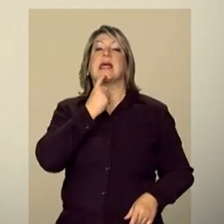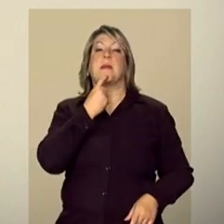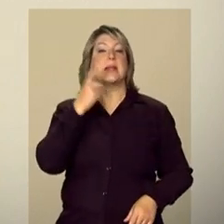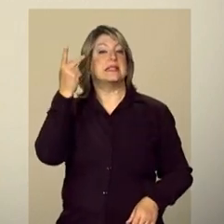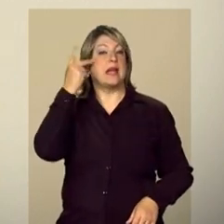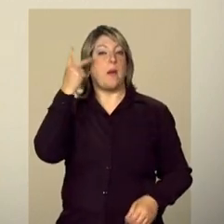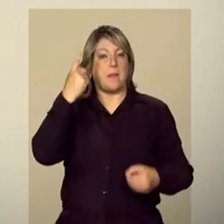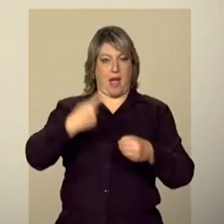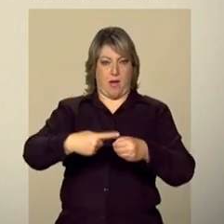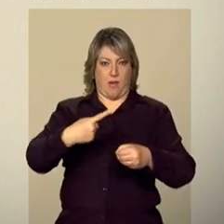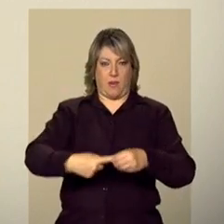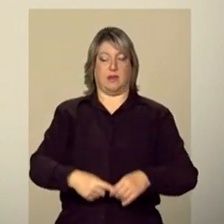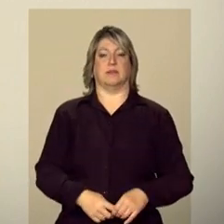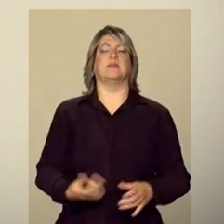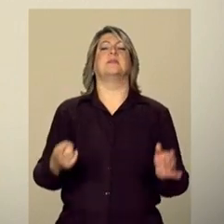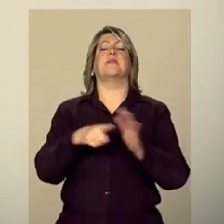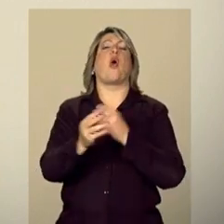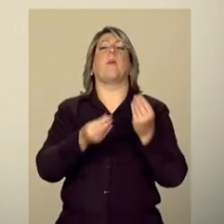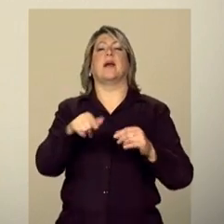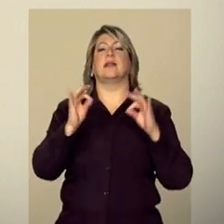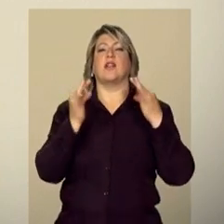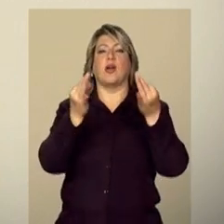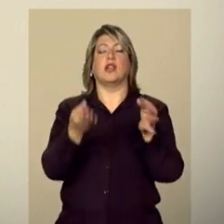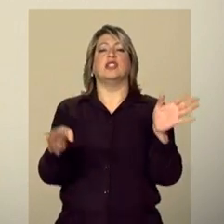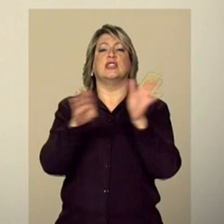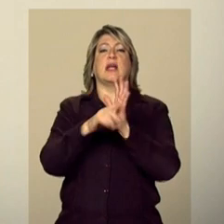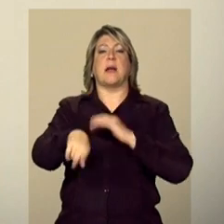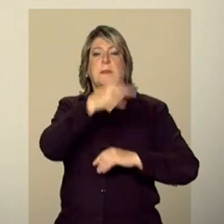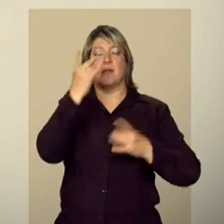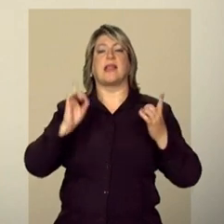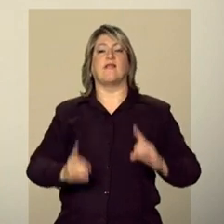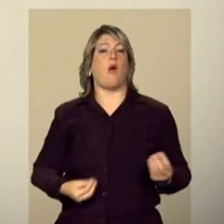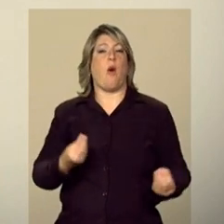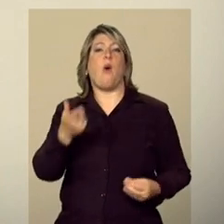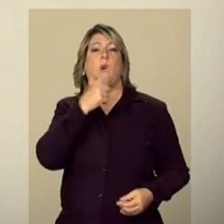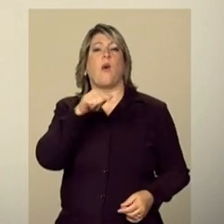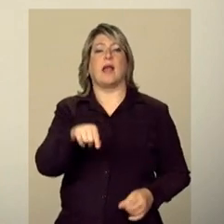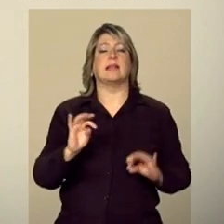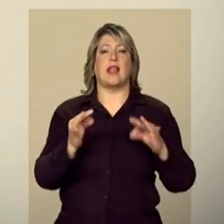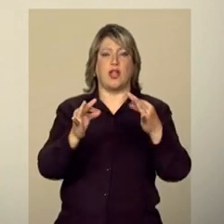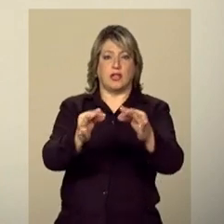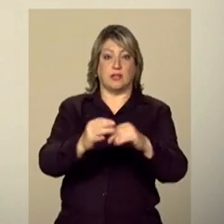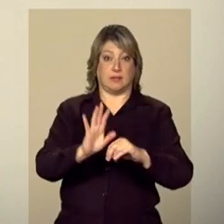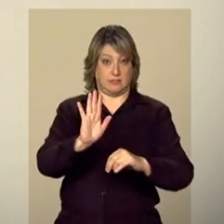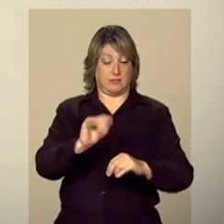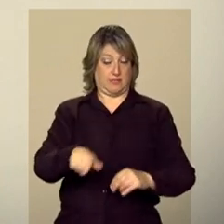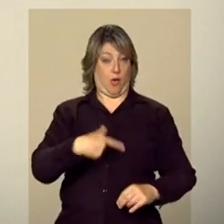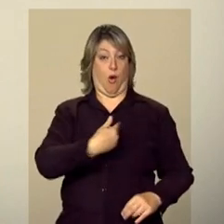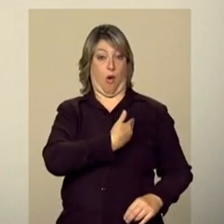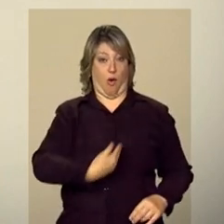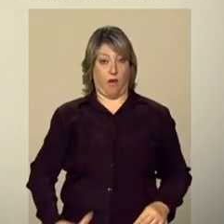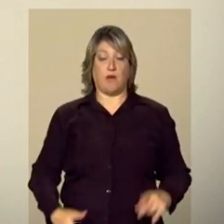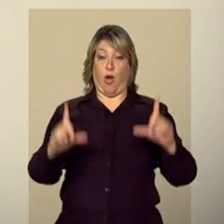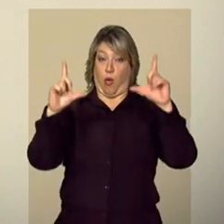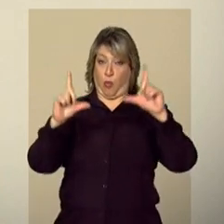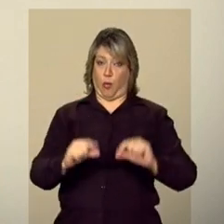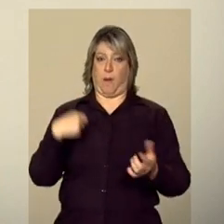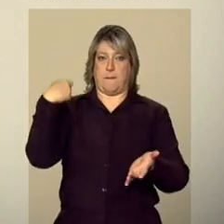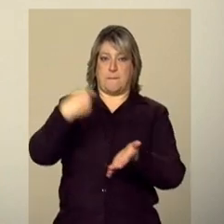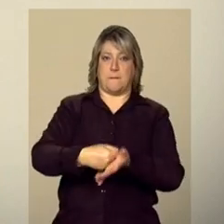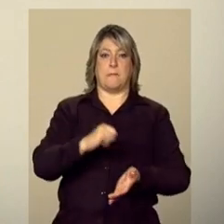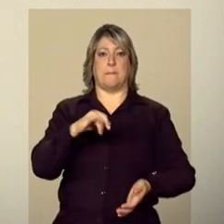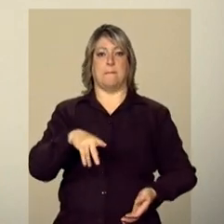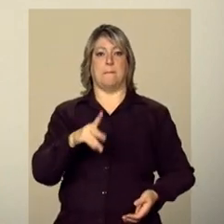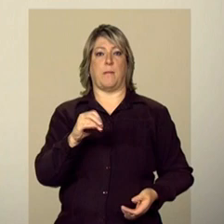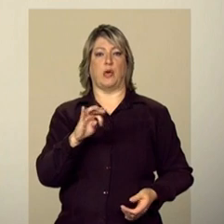Paulo e como essa tecnologia está chegando às pessoas com deficiência presidenta olha Luciano o governo reduziu os impostos de